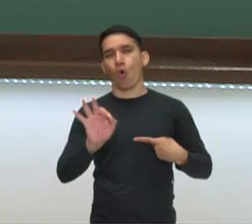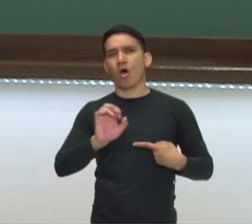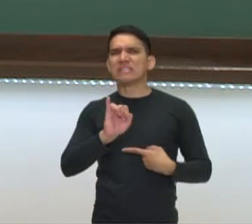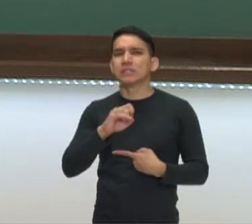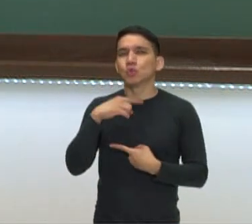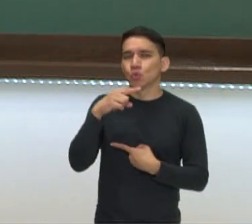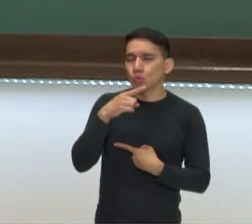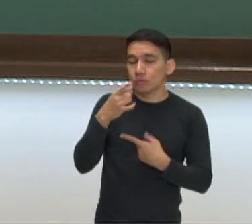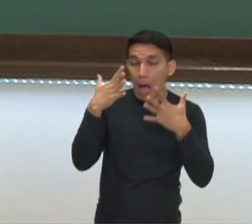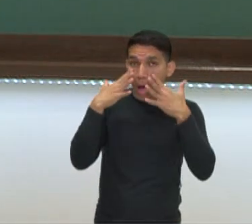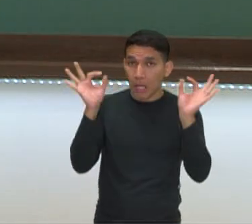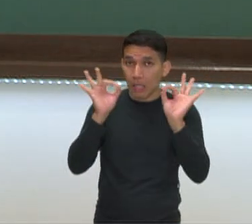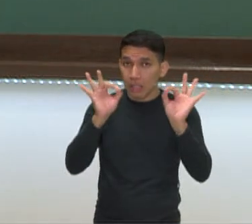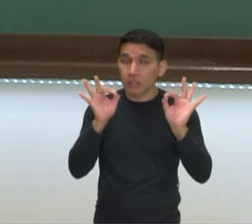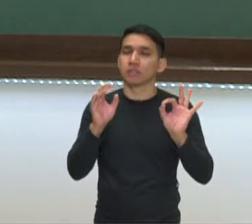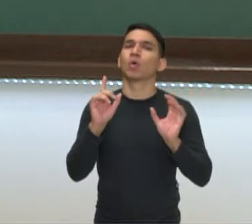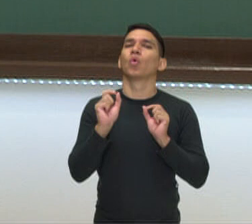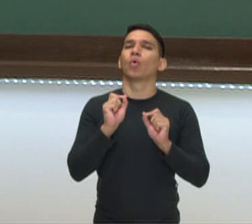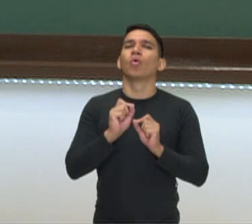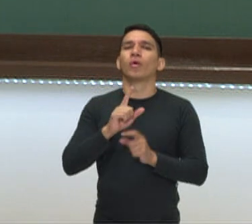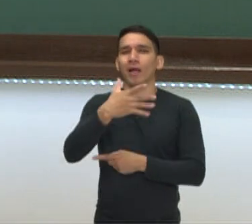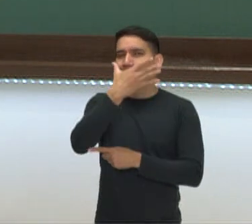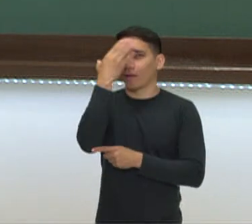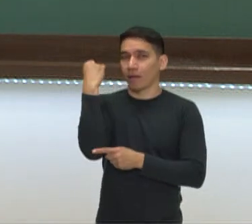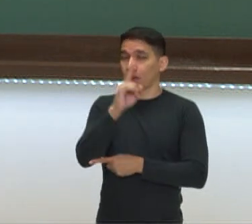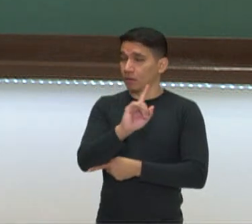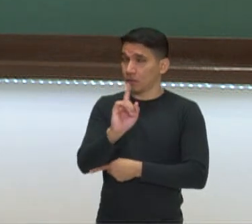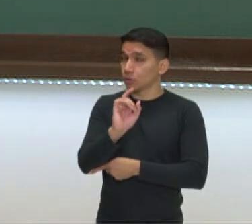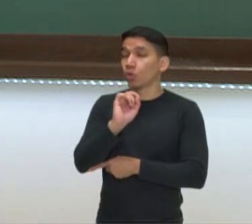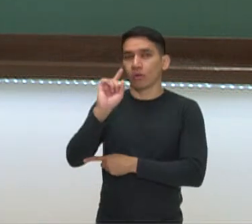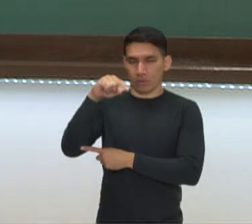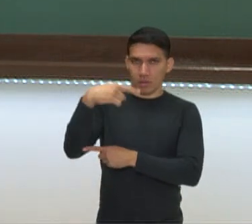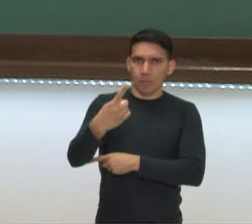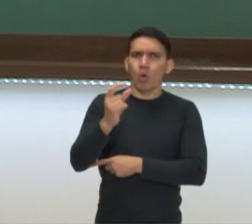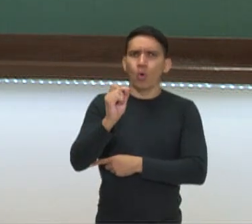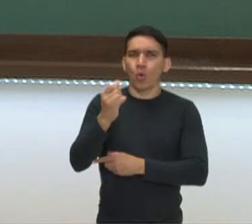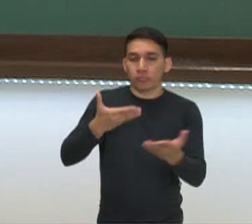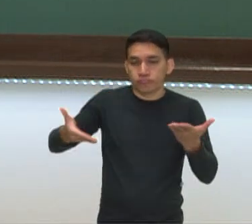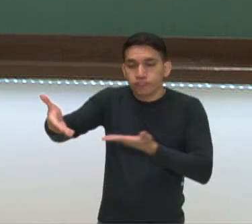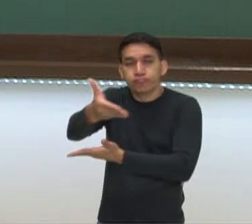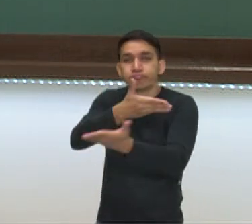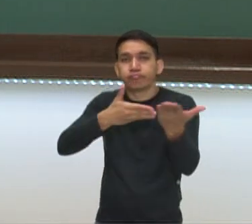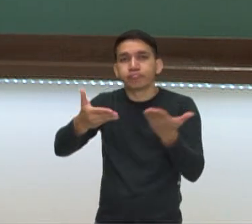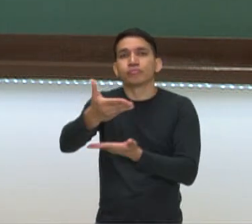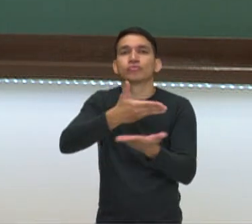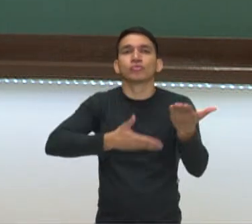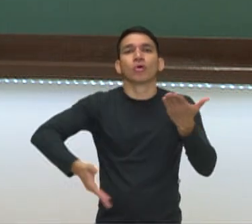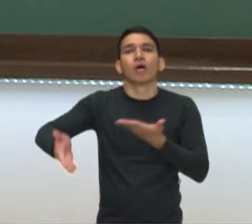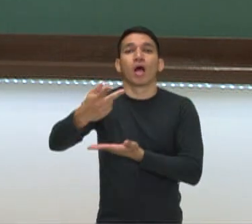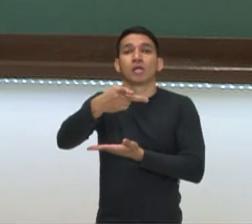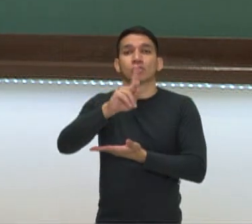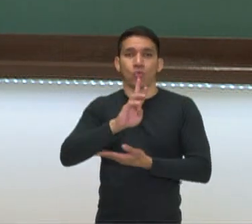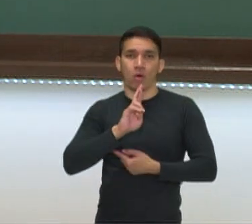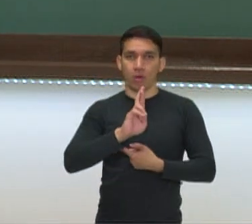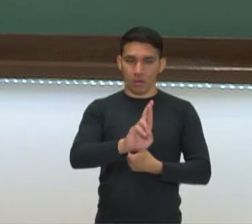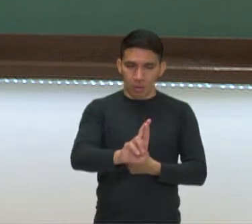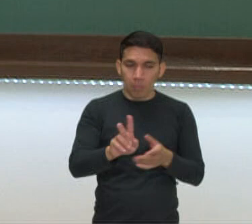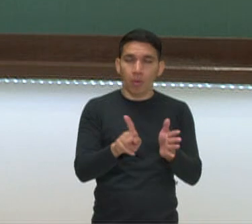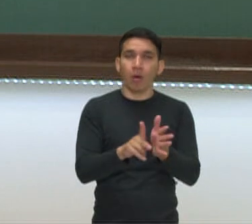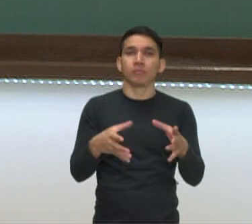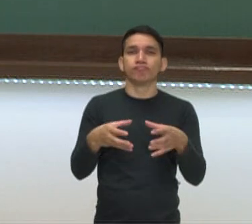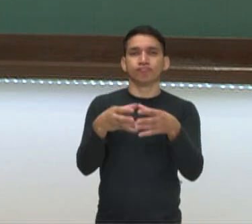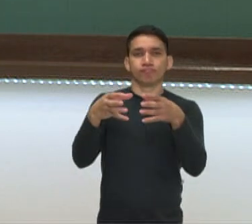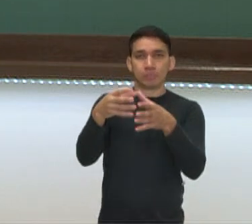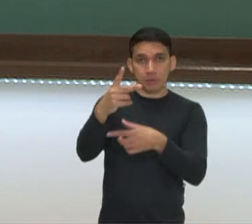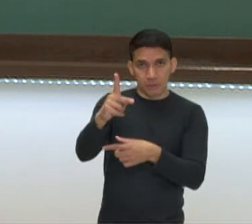né, presta bem atenção. Não esquece também depois de compartilhar, socializar a sua resposta com a sua